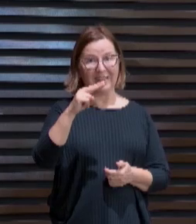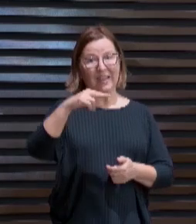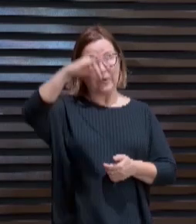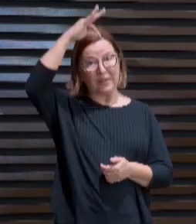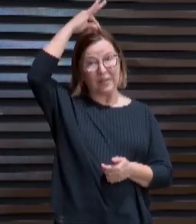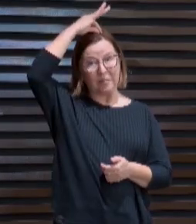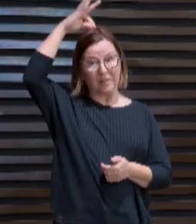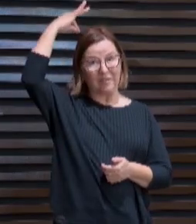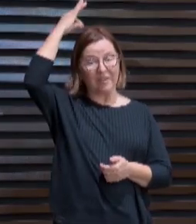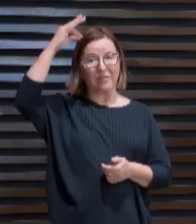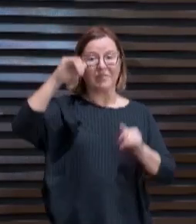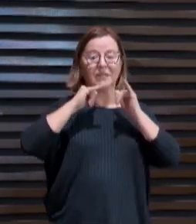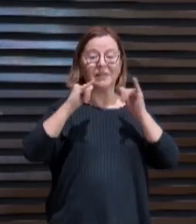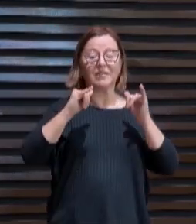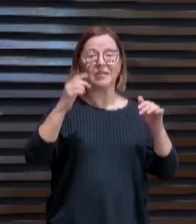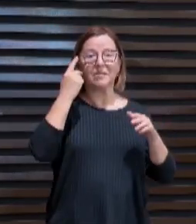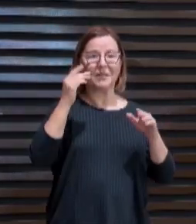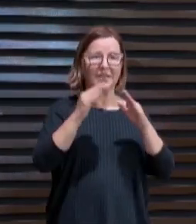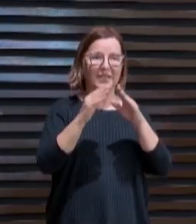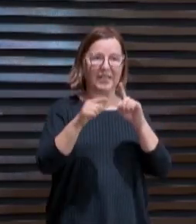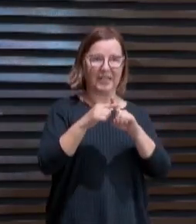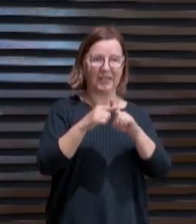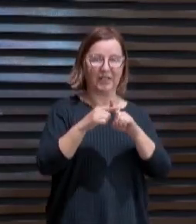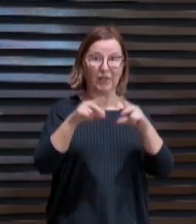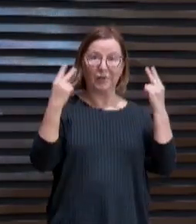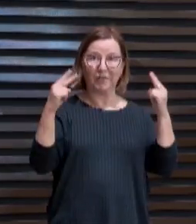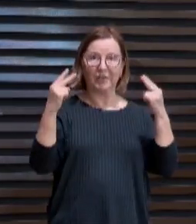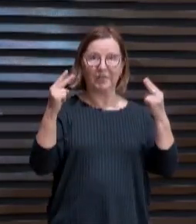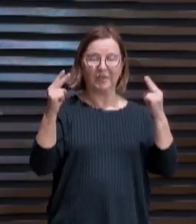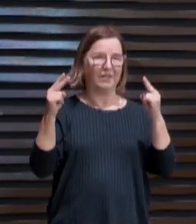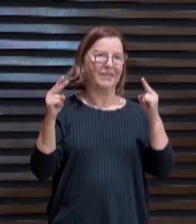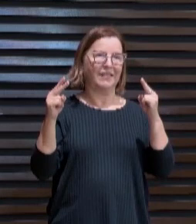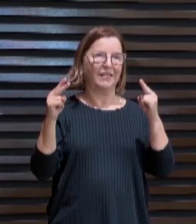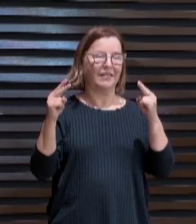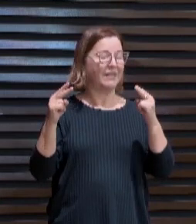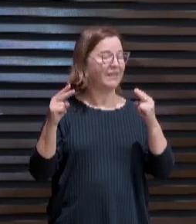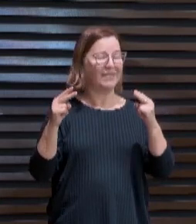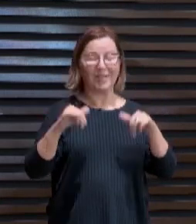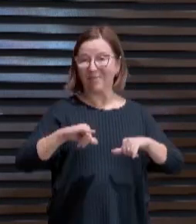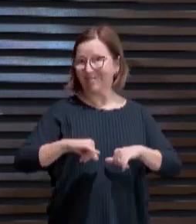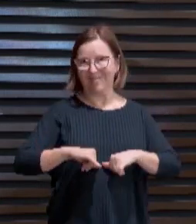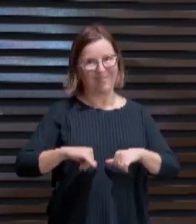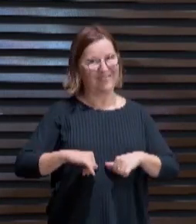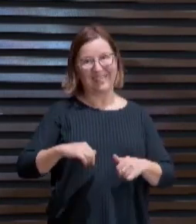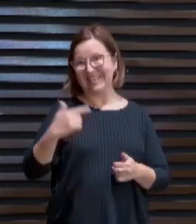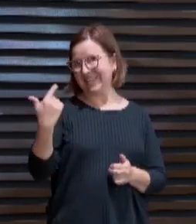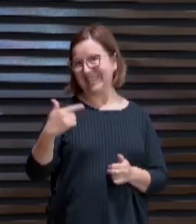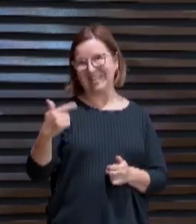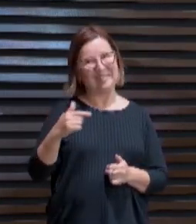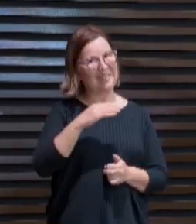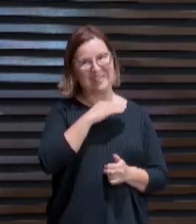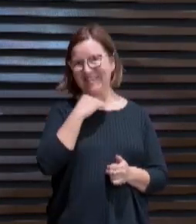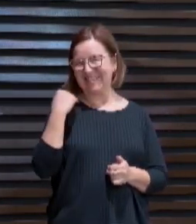às igrejas. O vencedor de nenhum modo sofrerá dano da segunda morte.